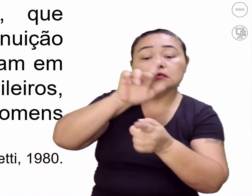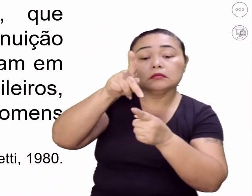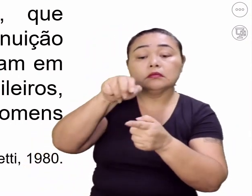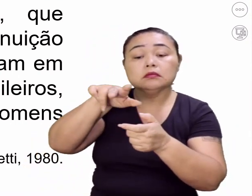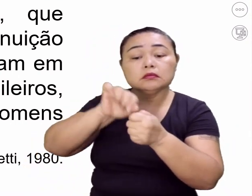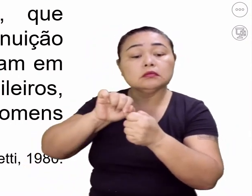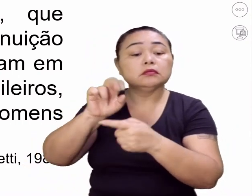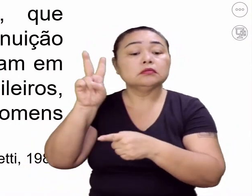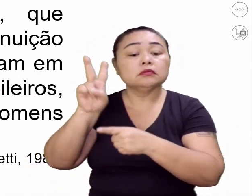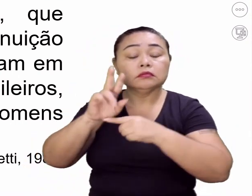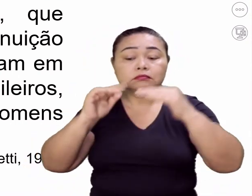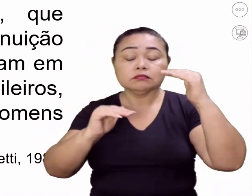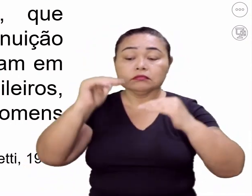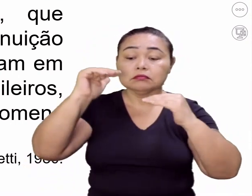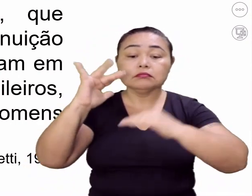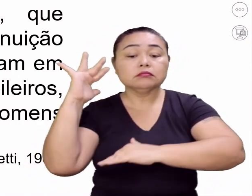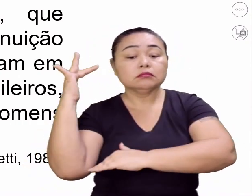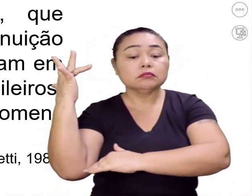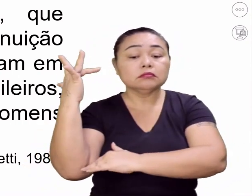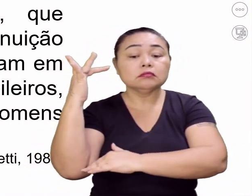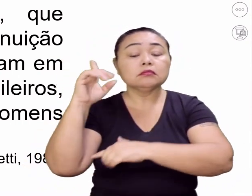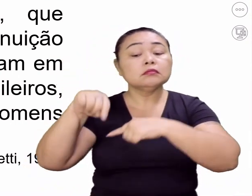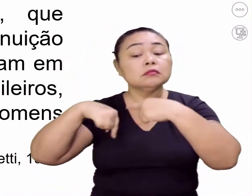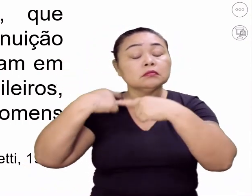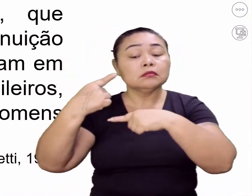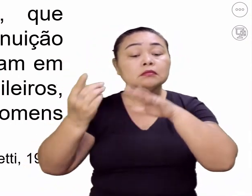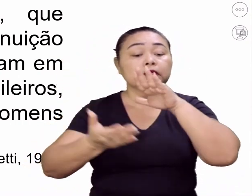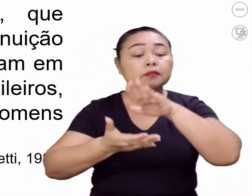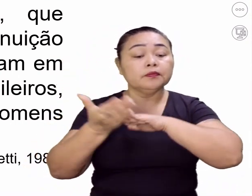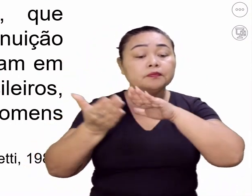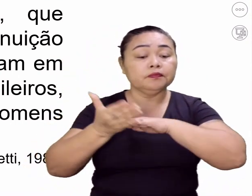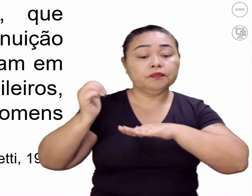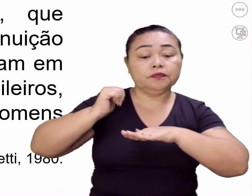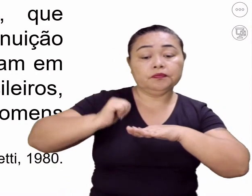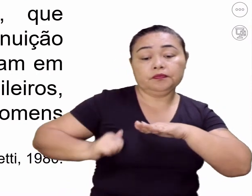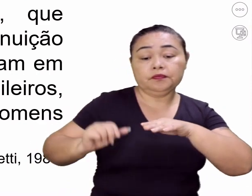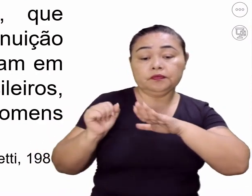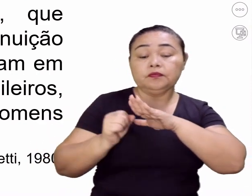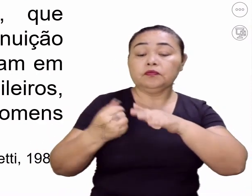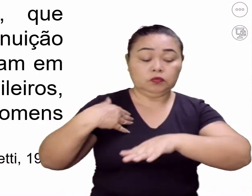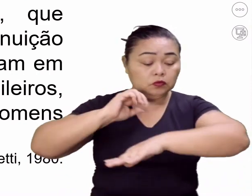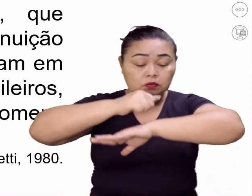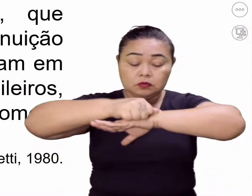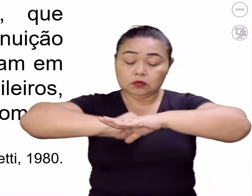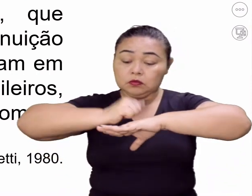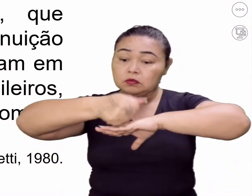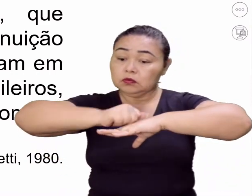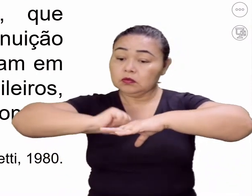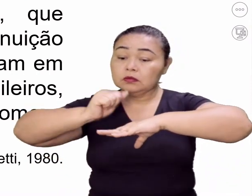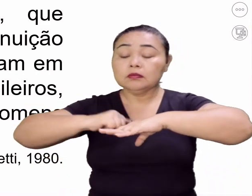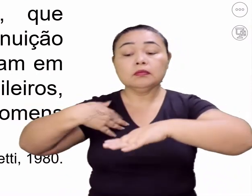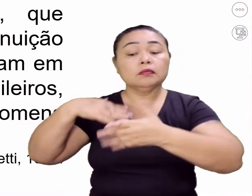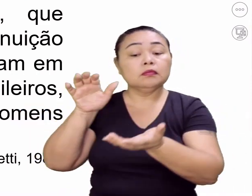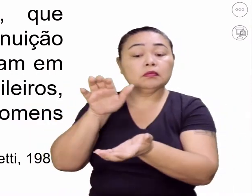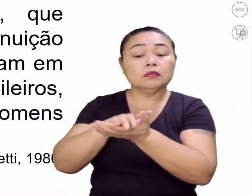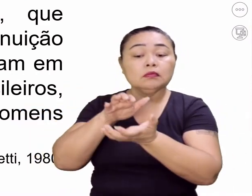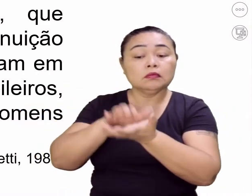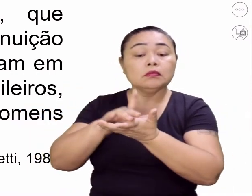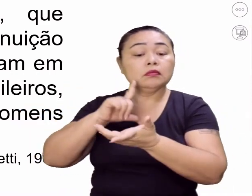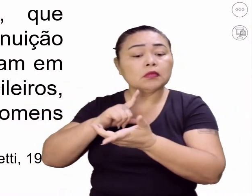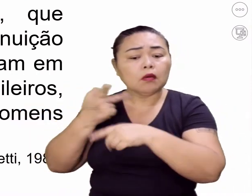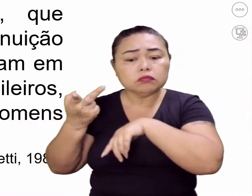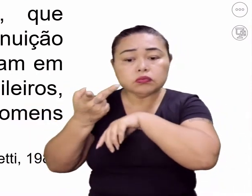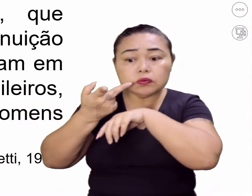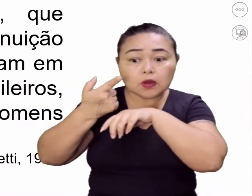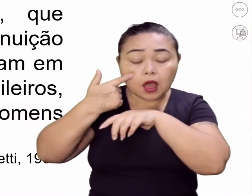e conservam o equilíbrio natural. Com a moda de usar sapatos e bolsas feitas com o couro de jacaré, houve uma caçada